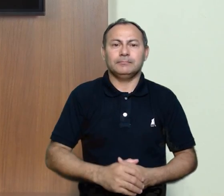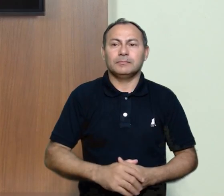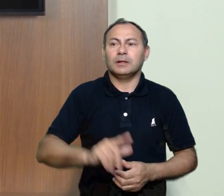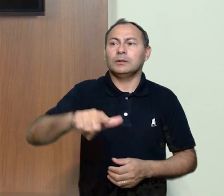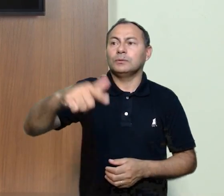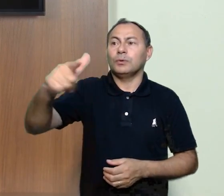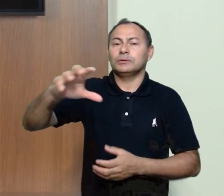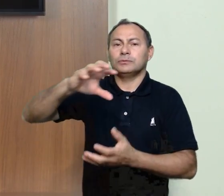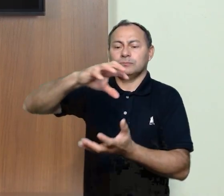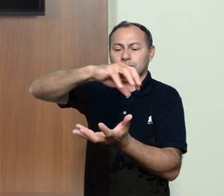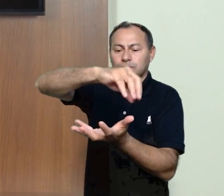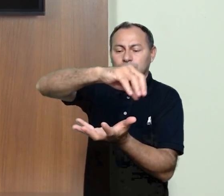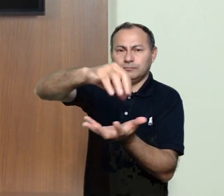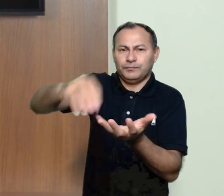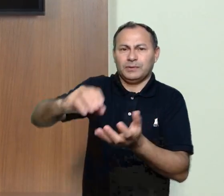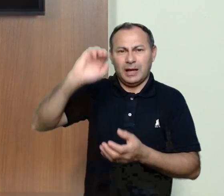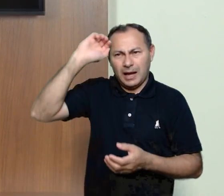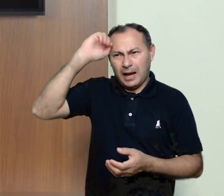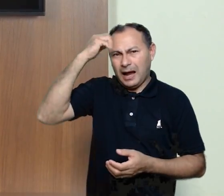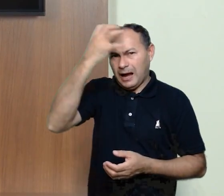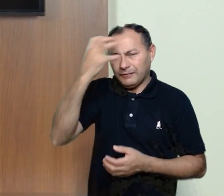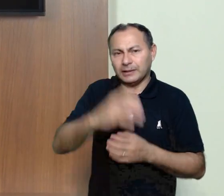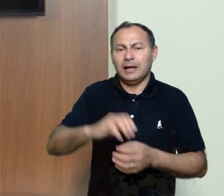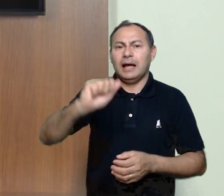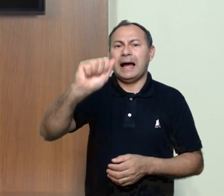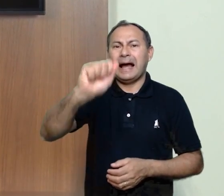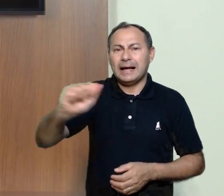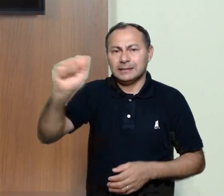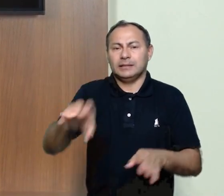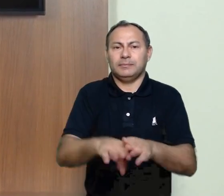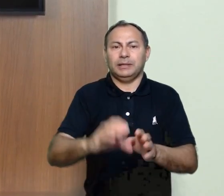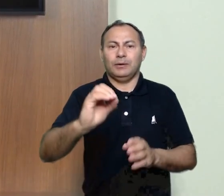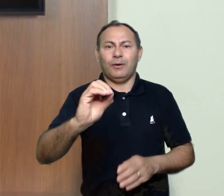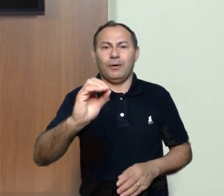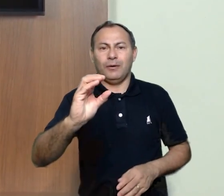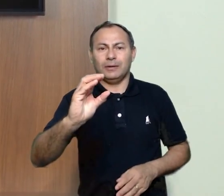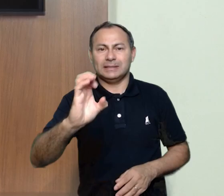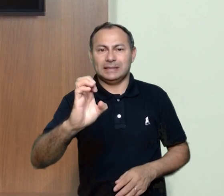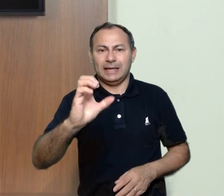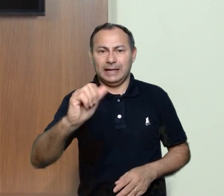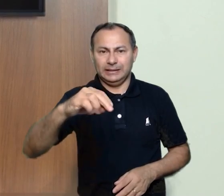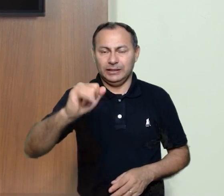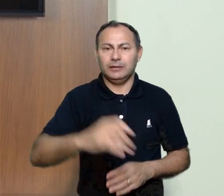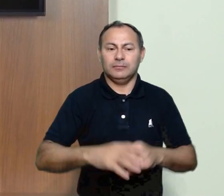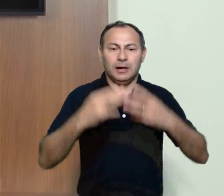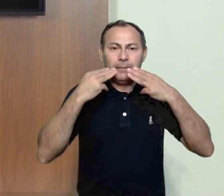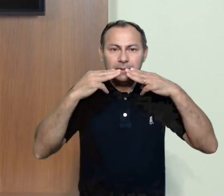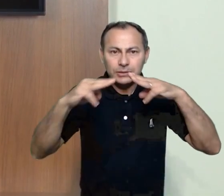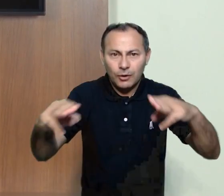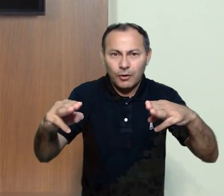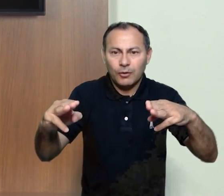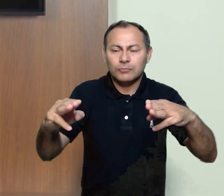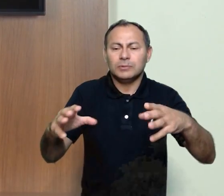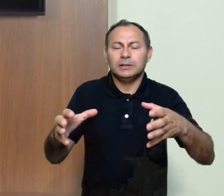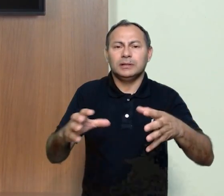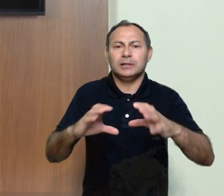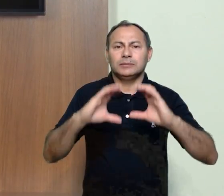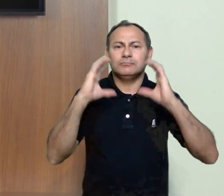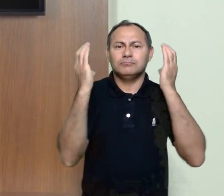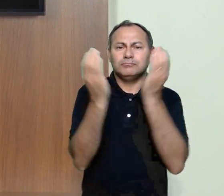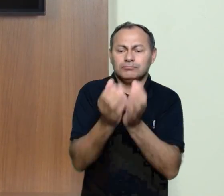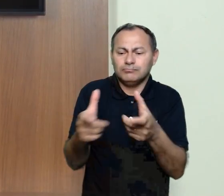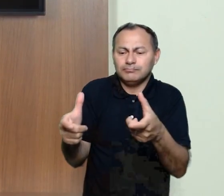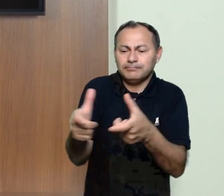Nos outros continentes, África, Ásia e Oceania, as missões, pequenas